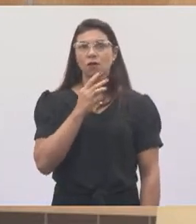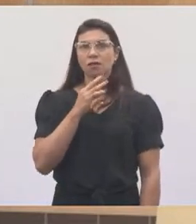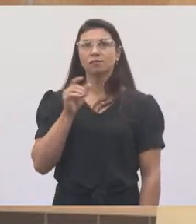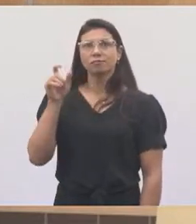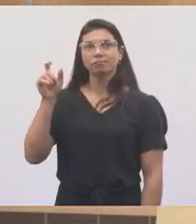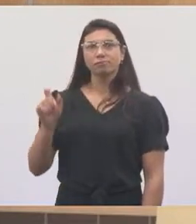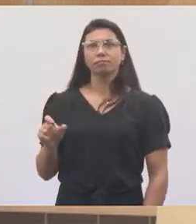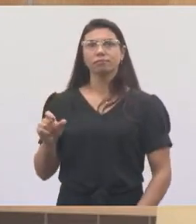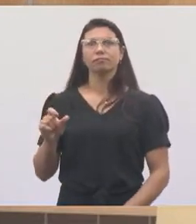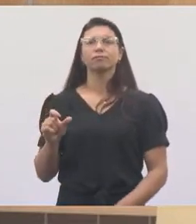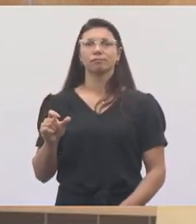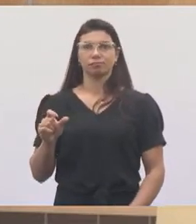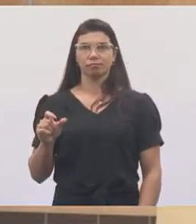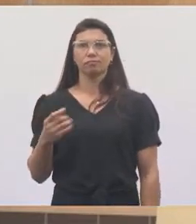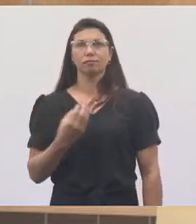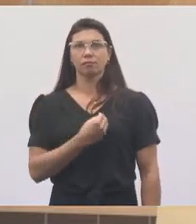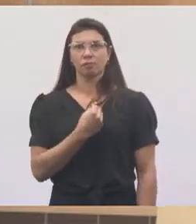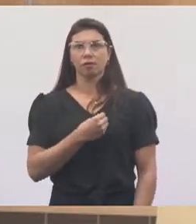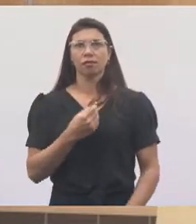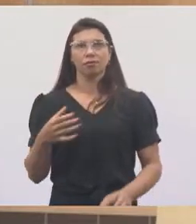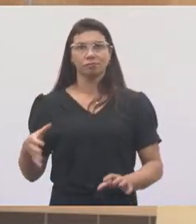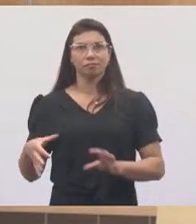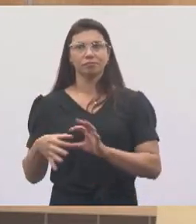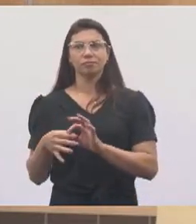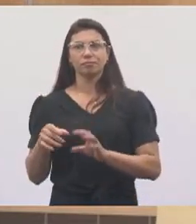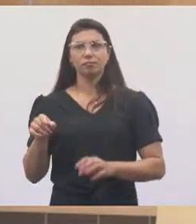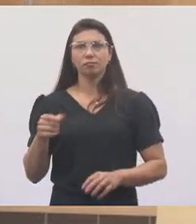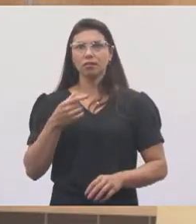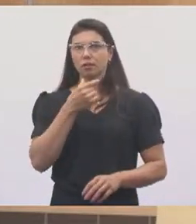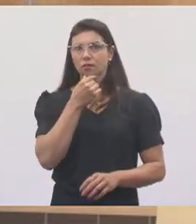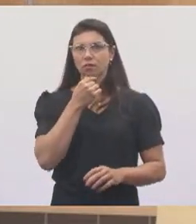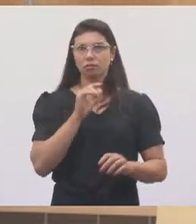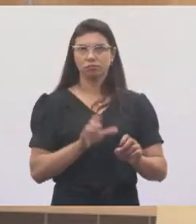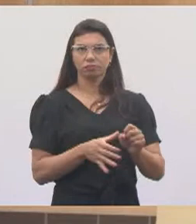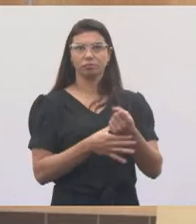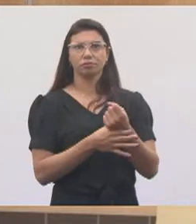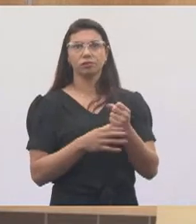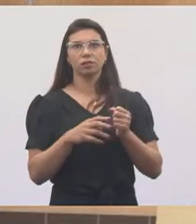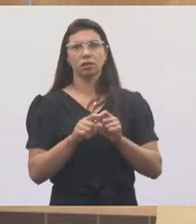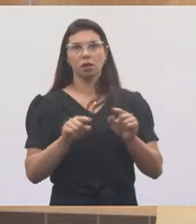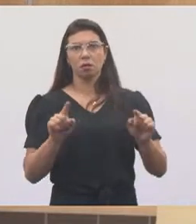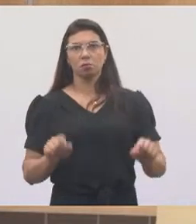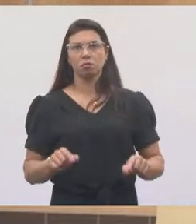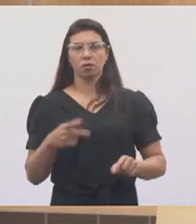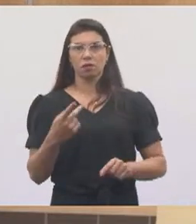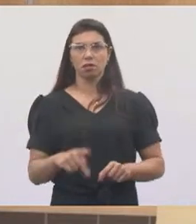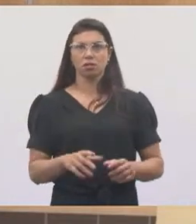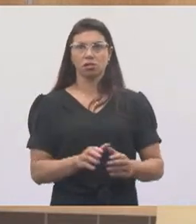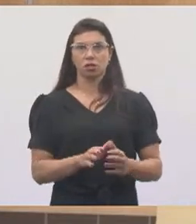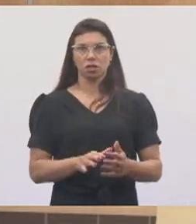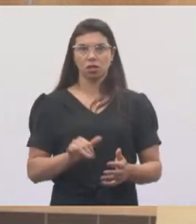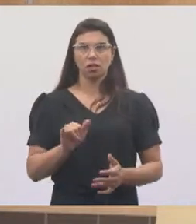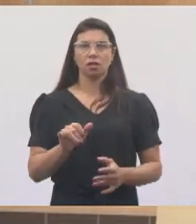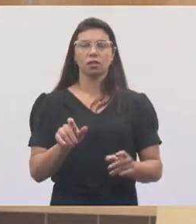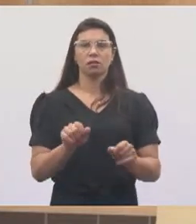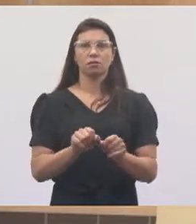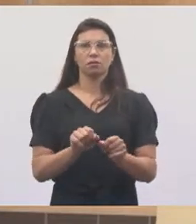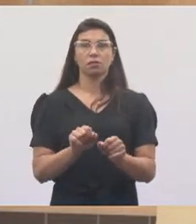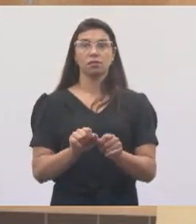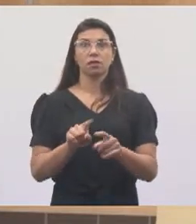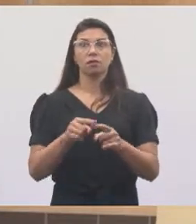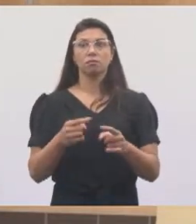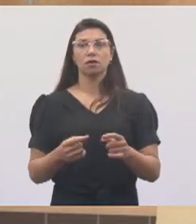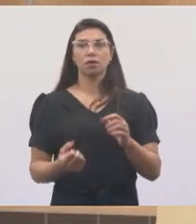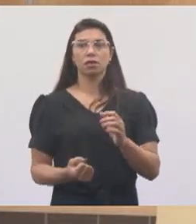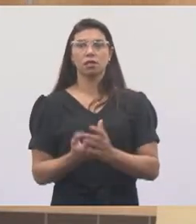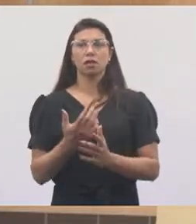pessoalmente o grande homem que representava a segurança pública da nossa cidade. E